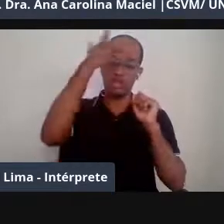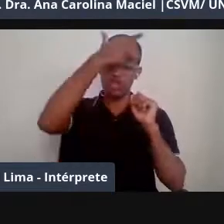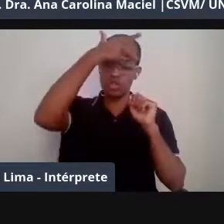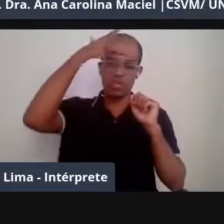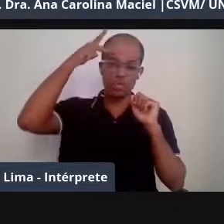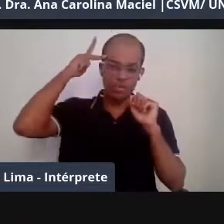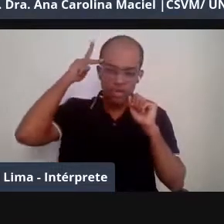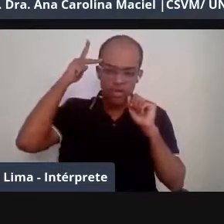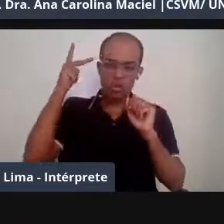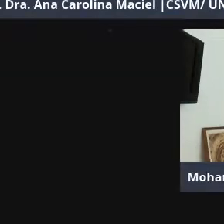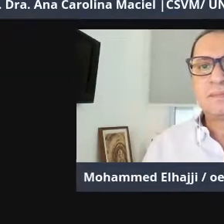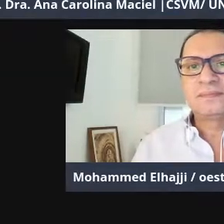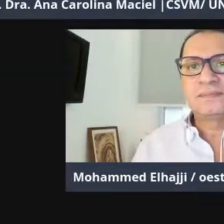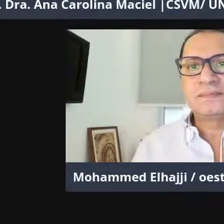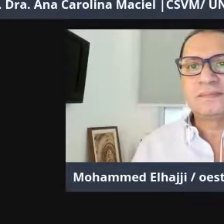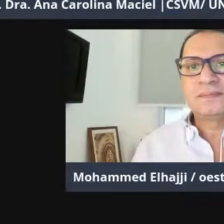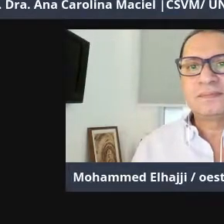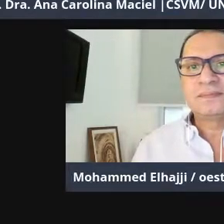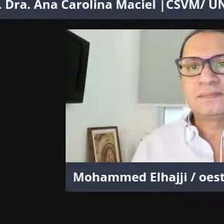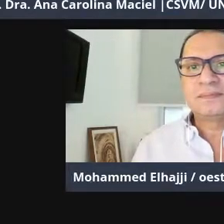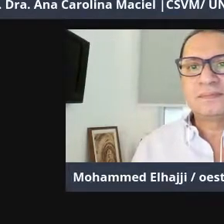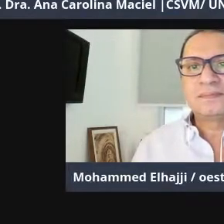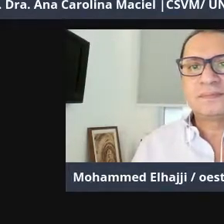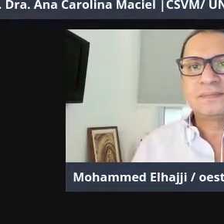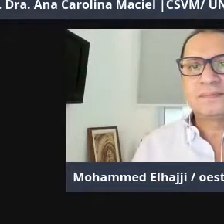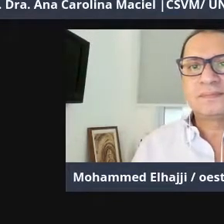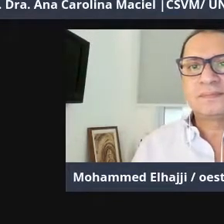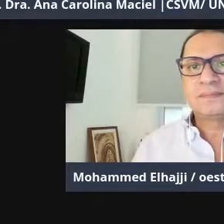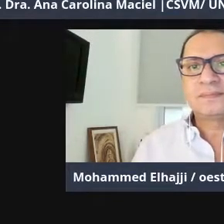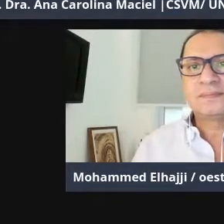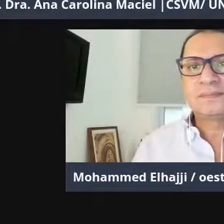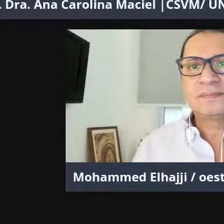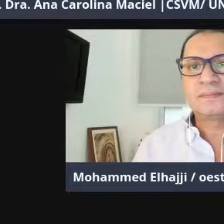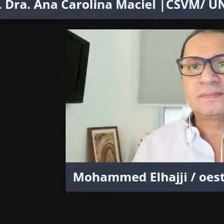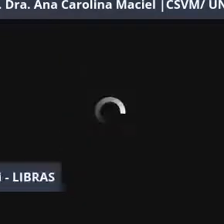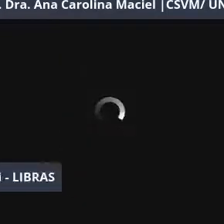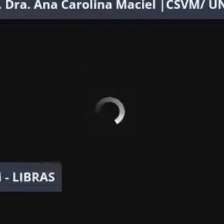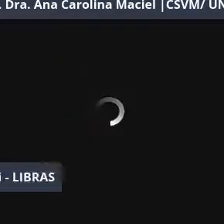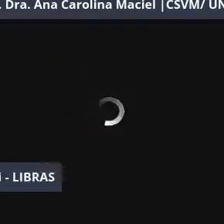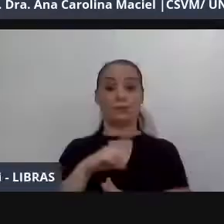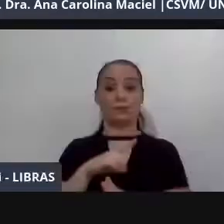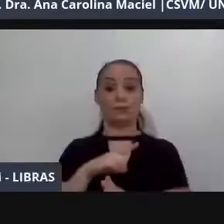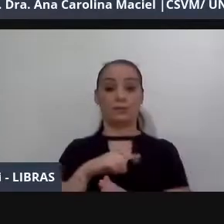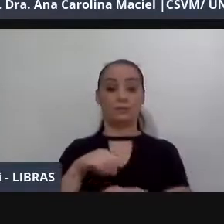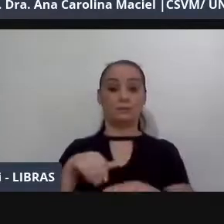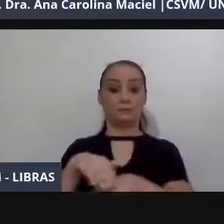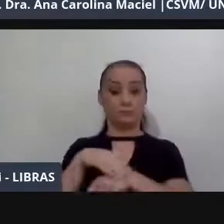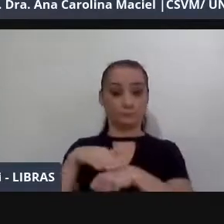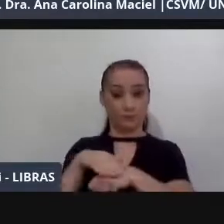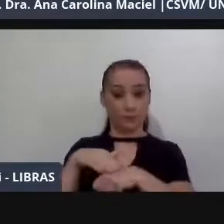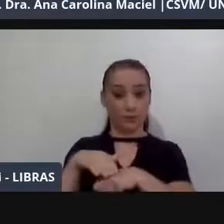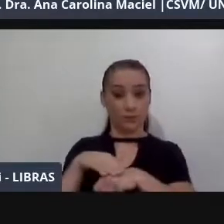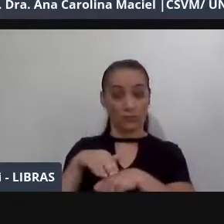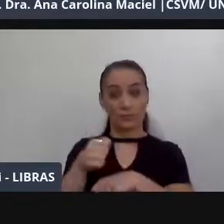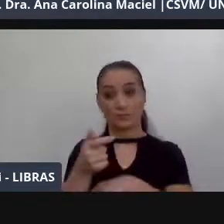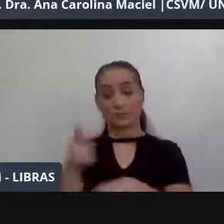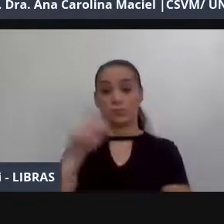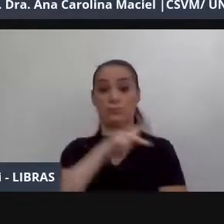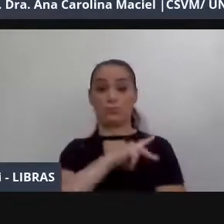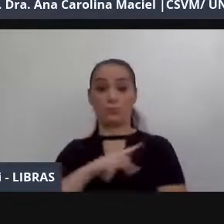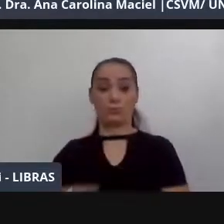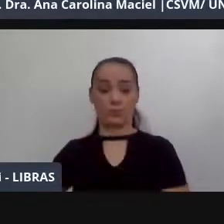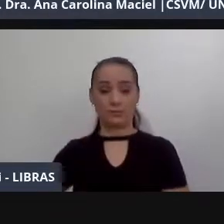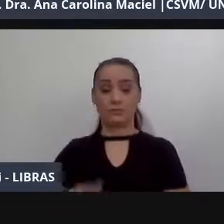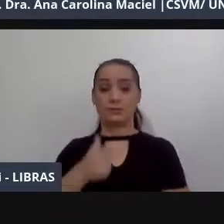aqui questionando e estão chegando aqui, nós vamos fazer uma outra, vou conversar lá com o presidente Humberto Costa,